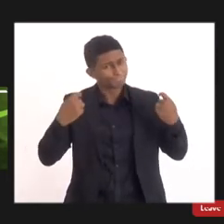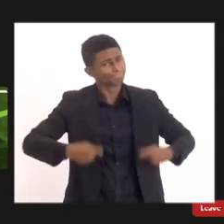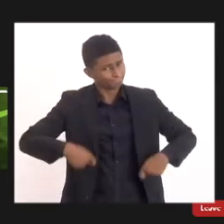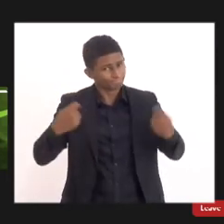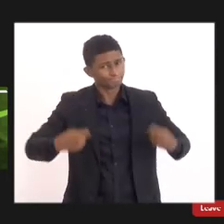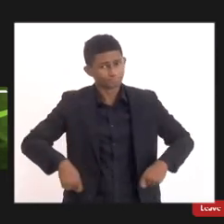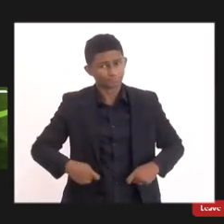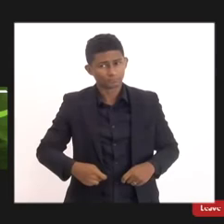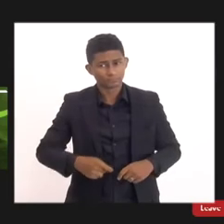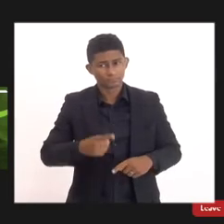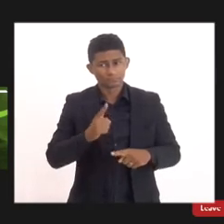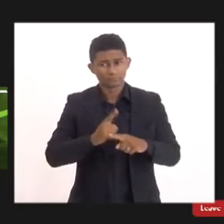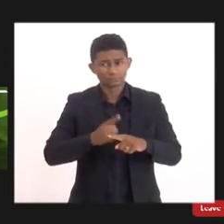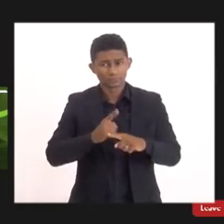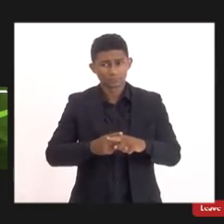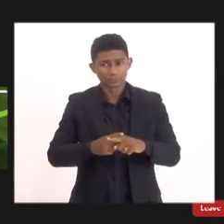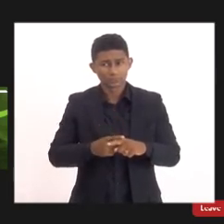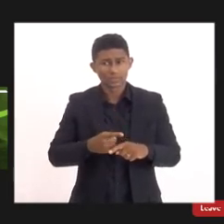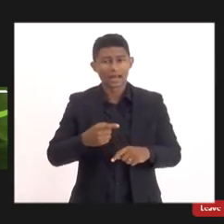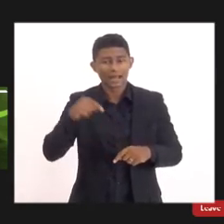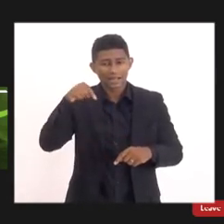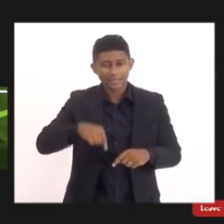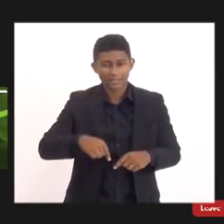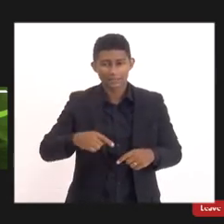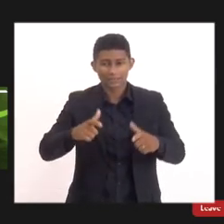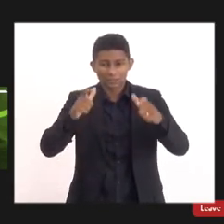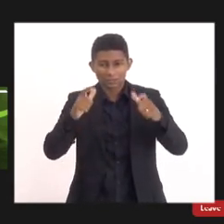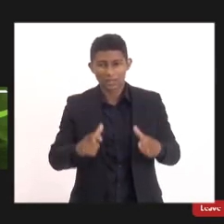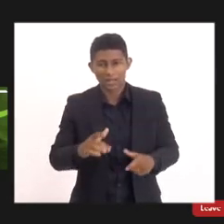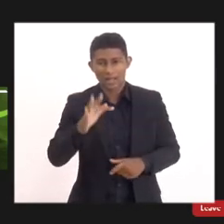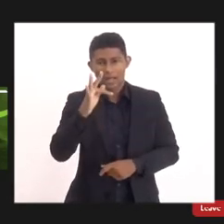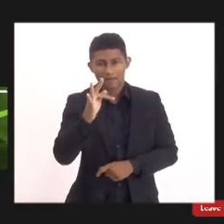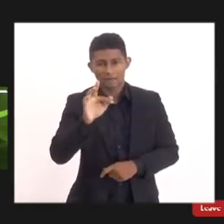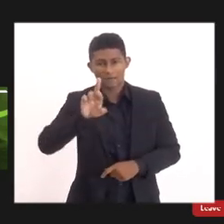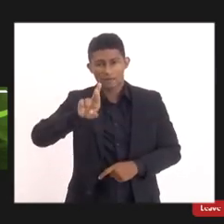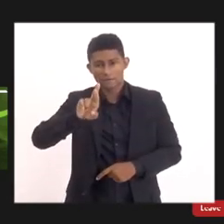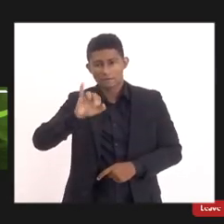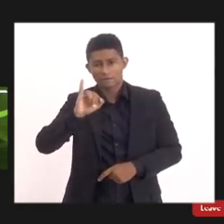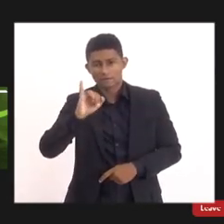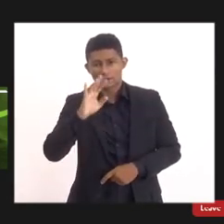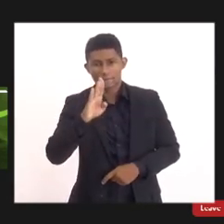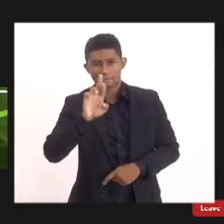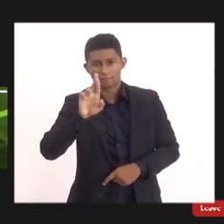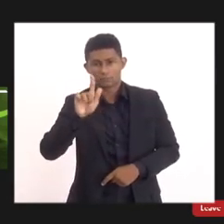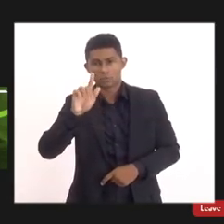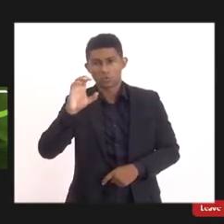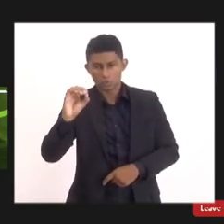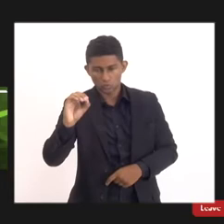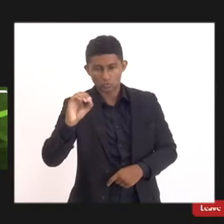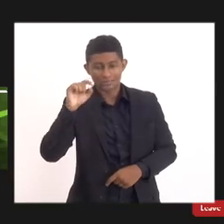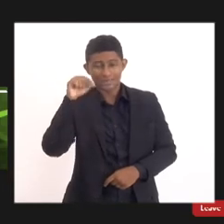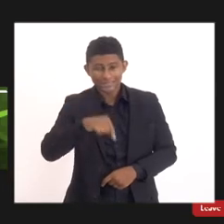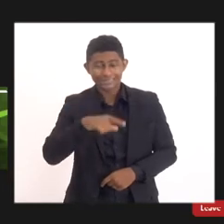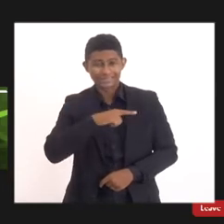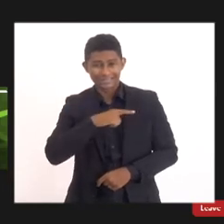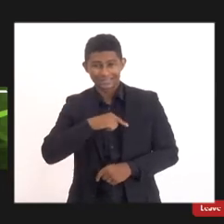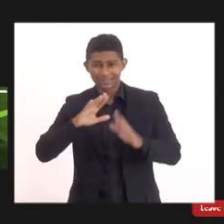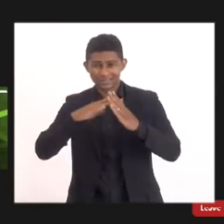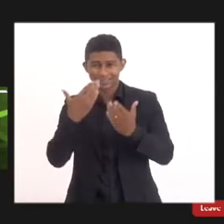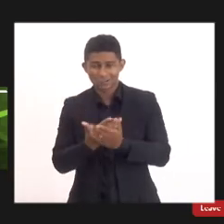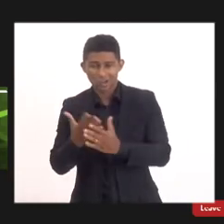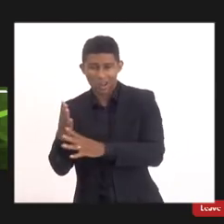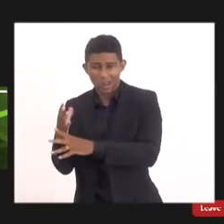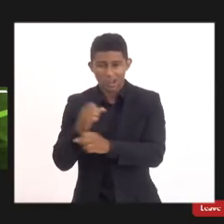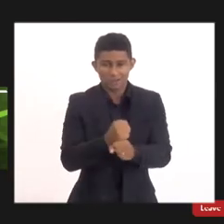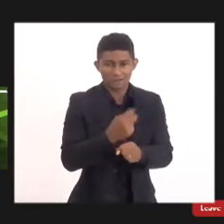falar com ela, assim, uma realidade que eu conheço um pouco aqui em Friburgo, né, a gente tem na Serrana 2 né, 23 escolas de Nova Friburgo, mais escolas